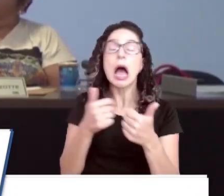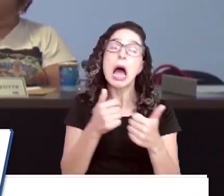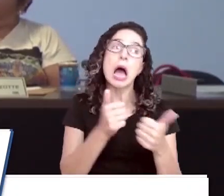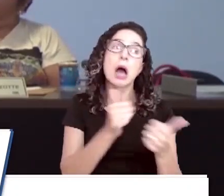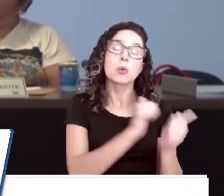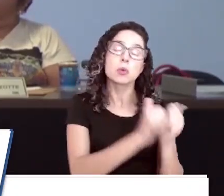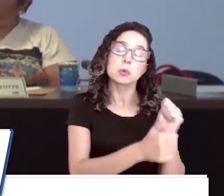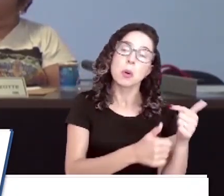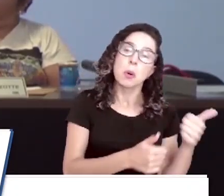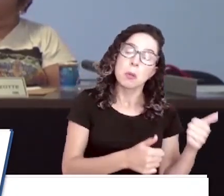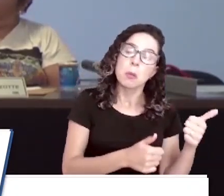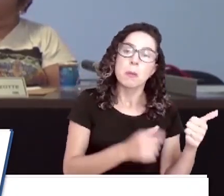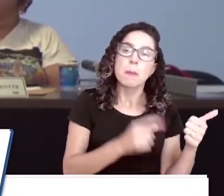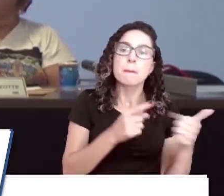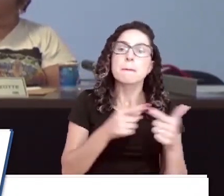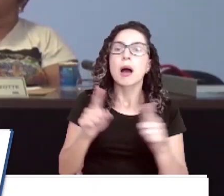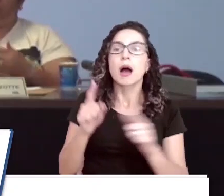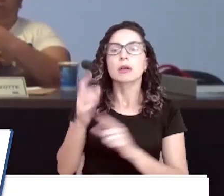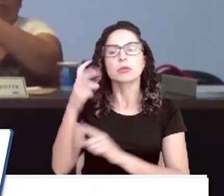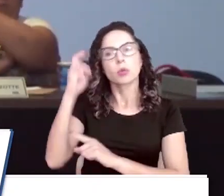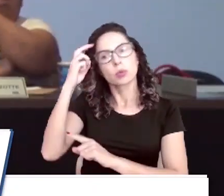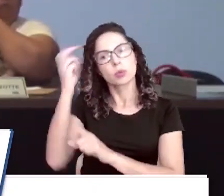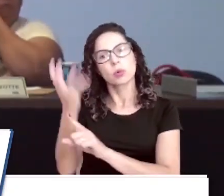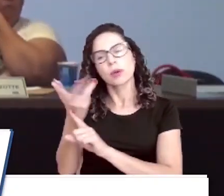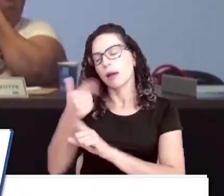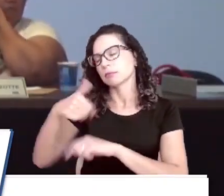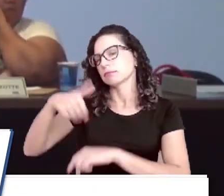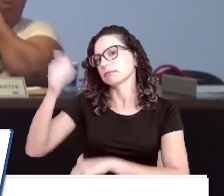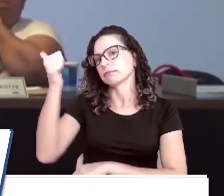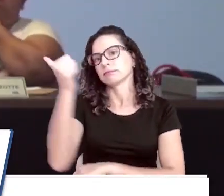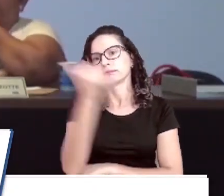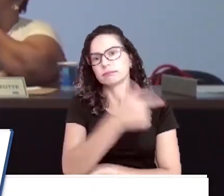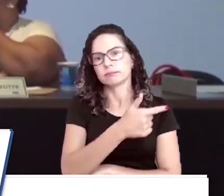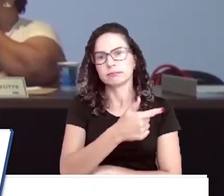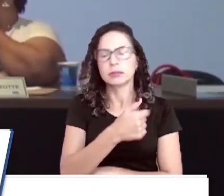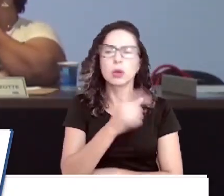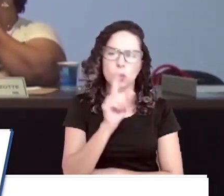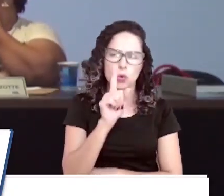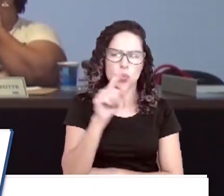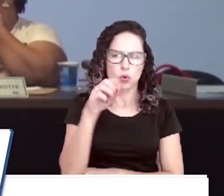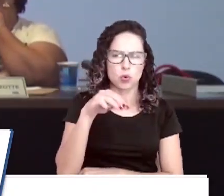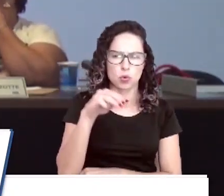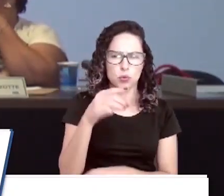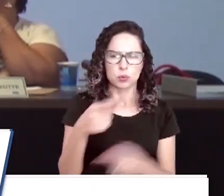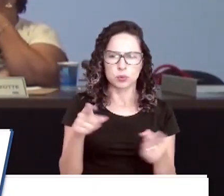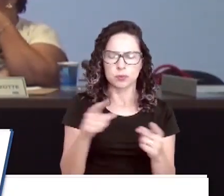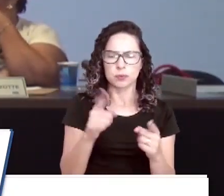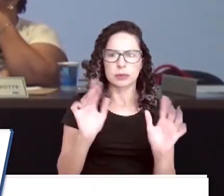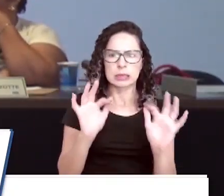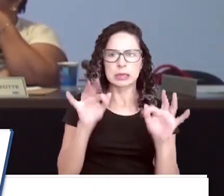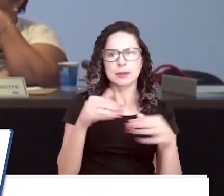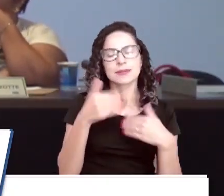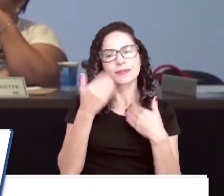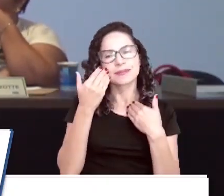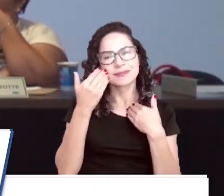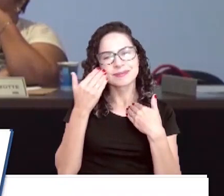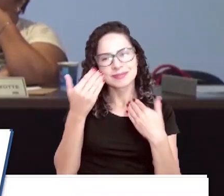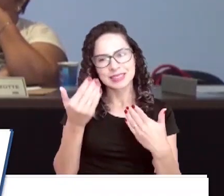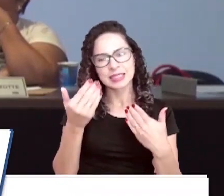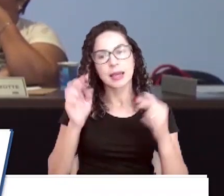através da cultura e da arte é muito mais. Então, maestro, um minuto para o senhor encerrar. Eu agradeço para trazer esse